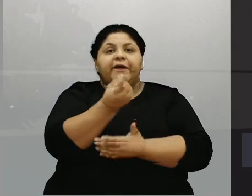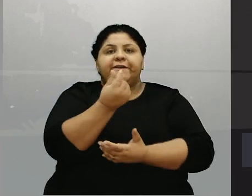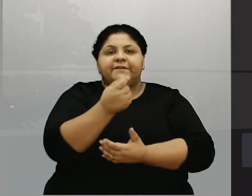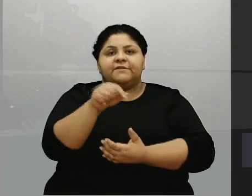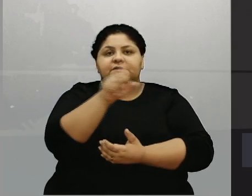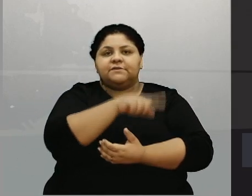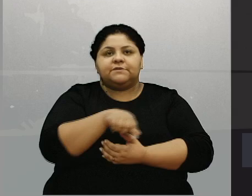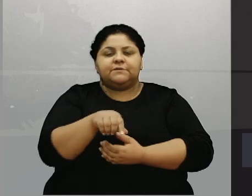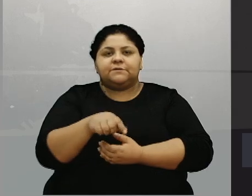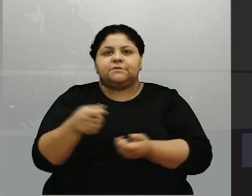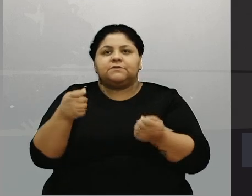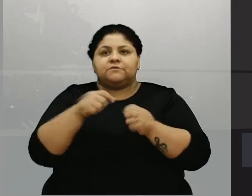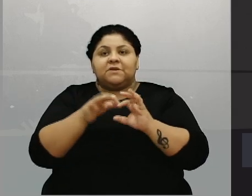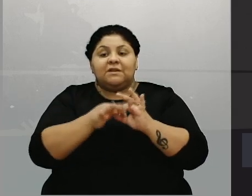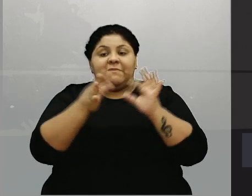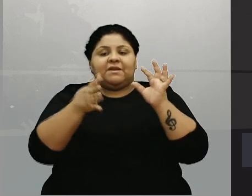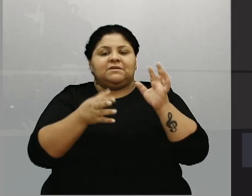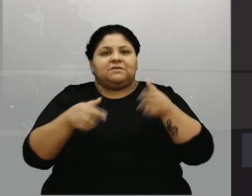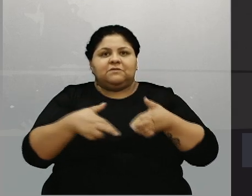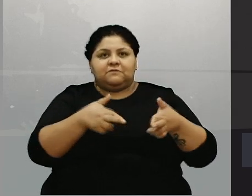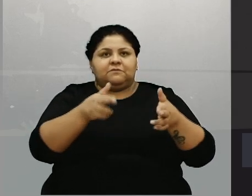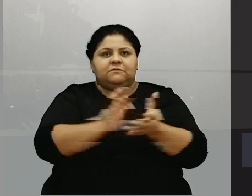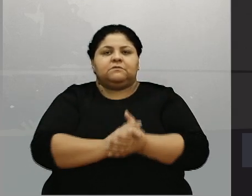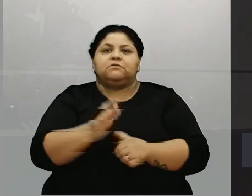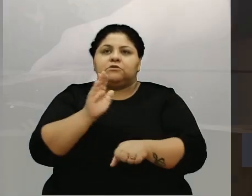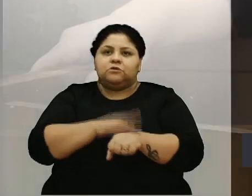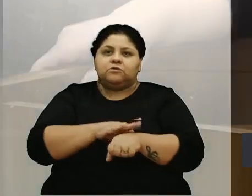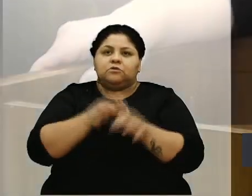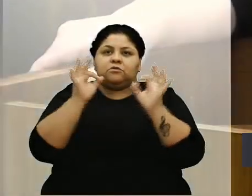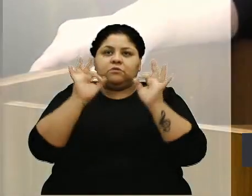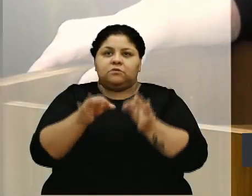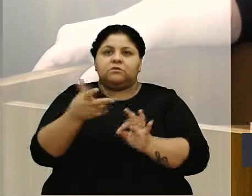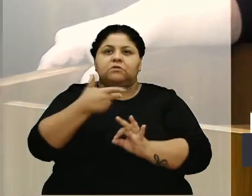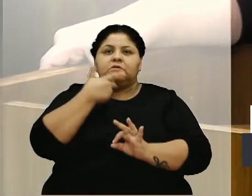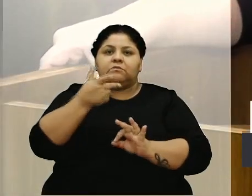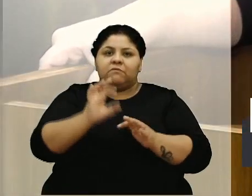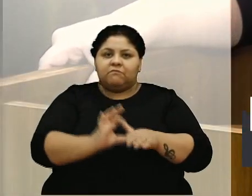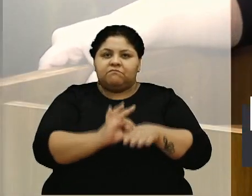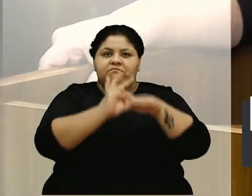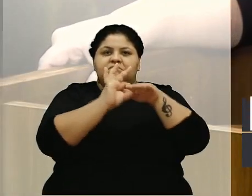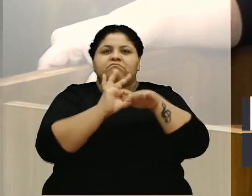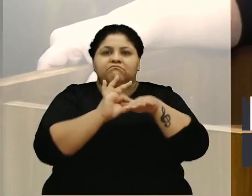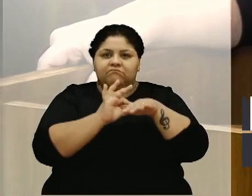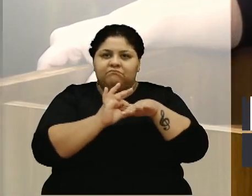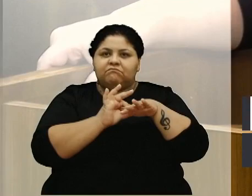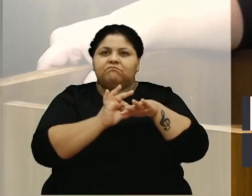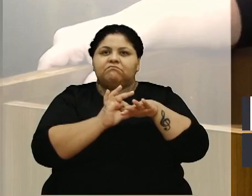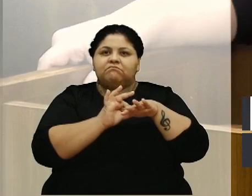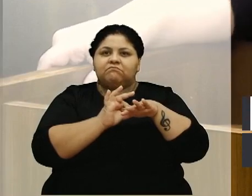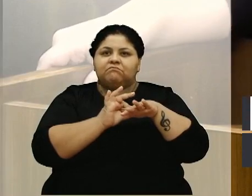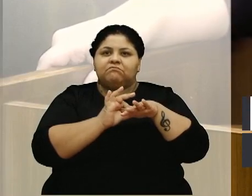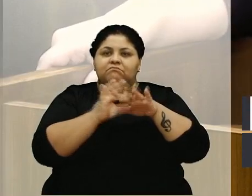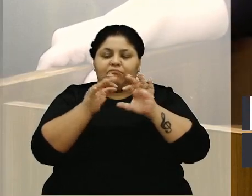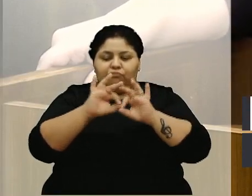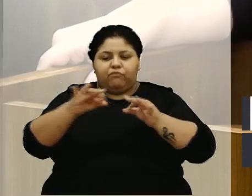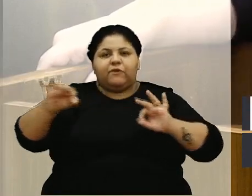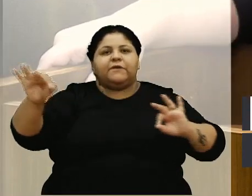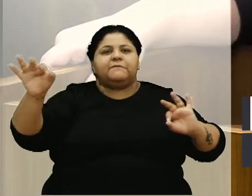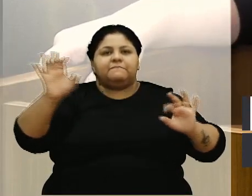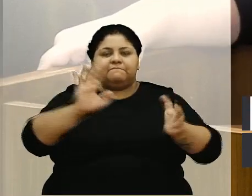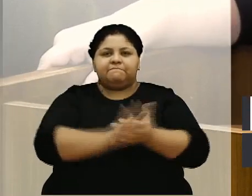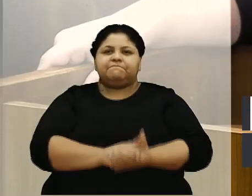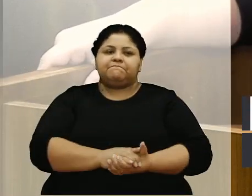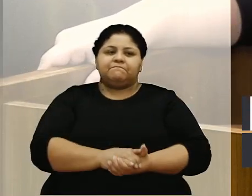fizer o desassoreamento desse rio. Momento oportuno, já quero uma declaração de líder aqui, porque vai longe aqui. Declaração